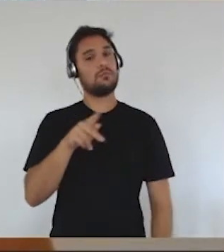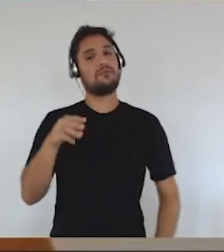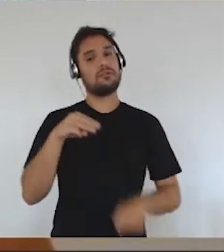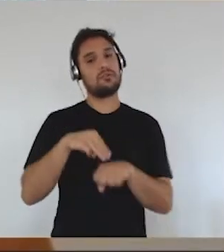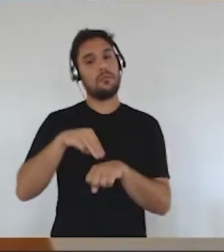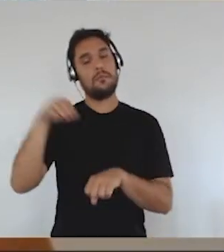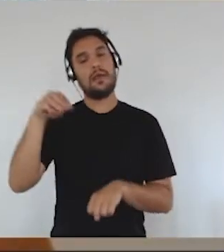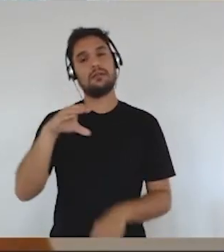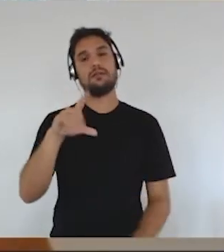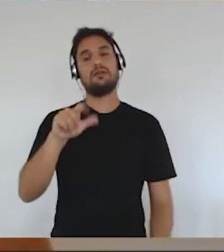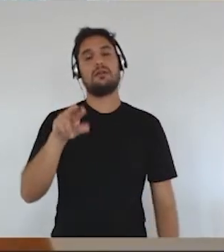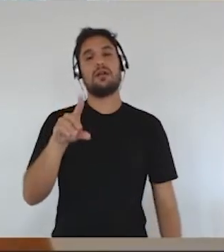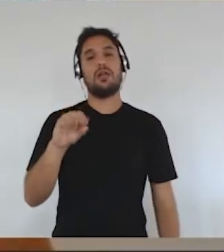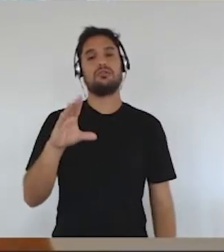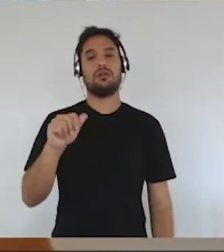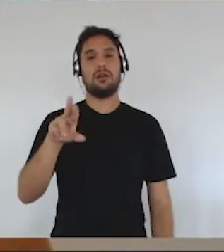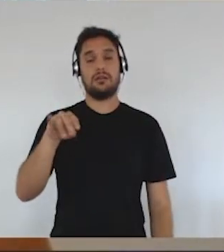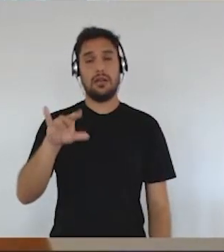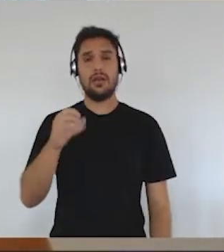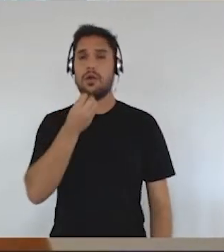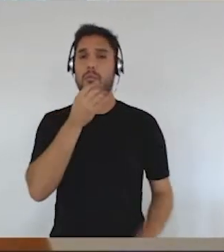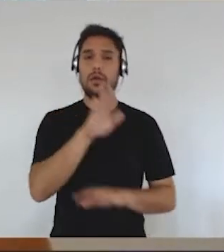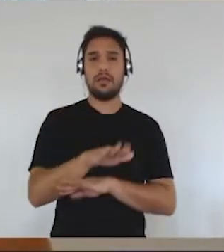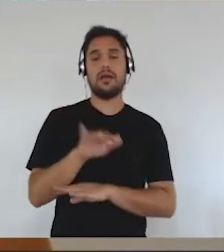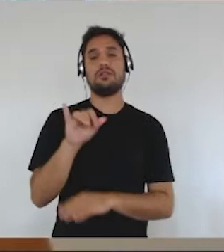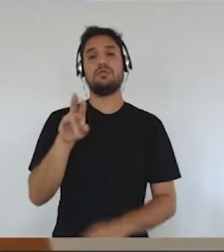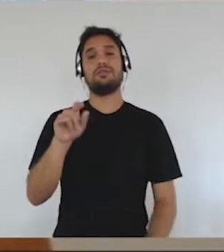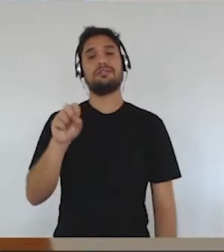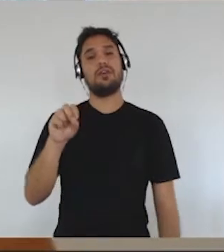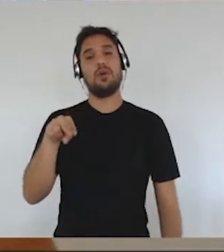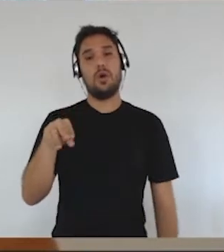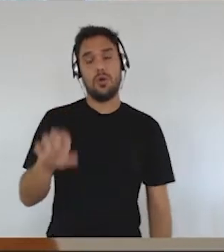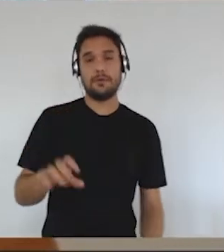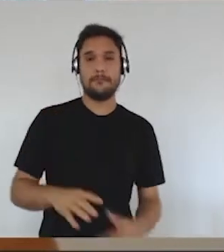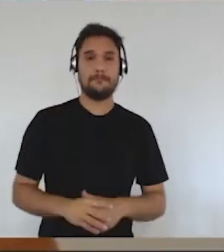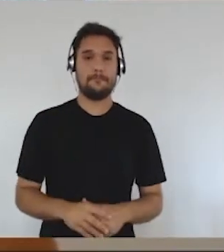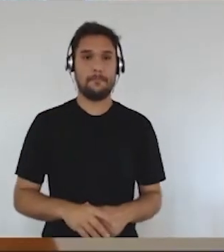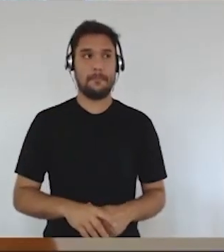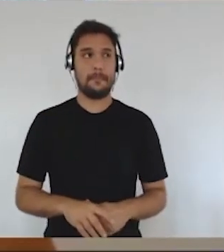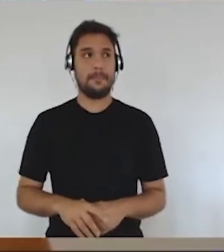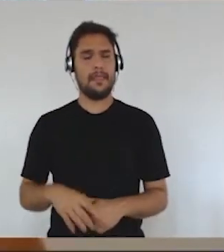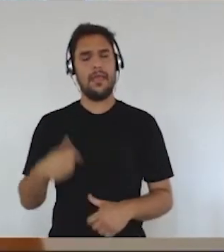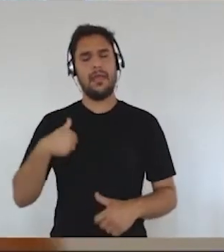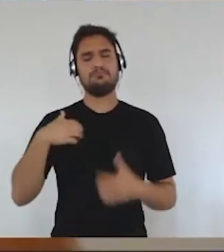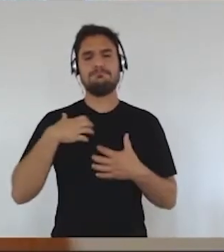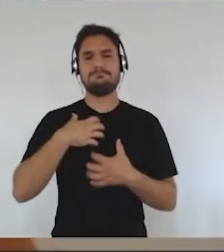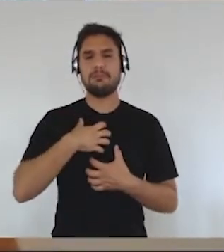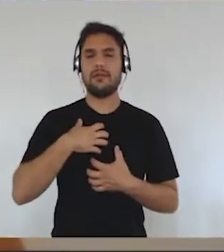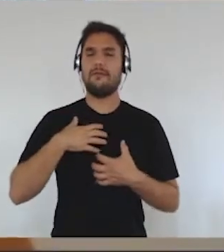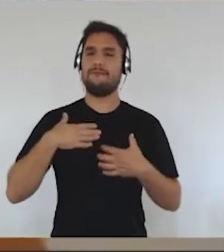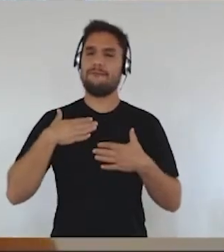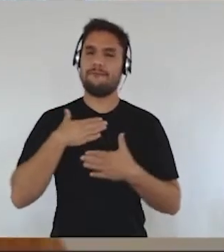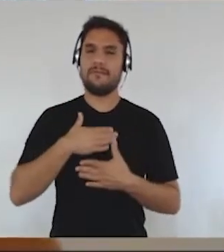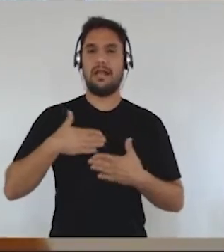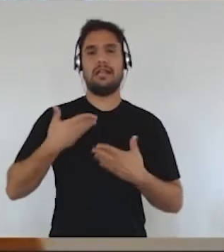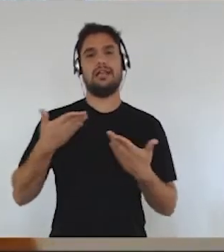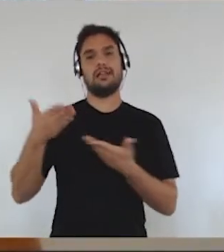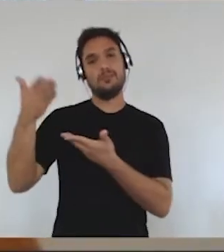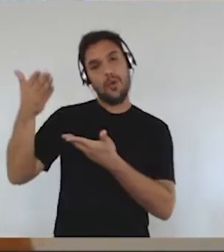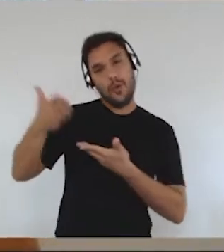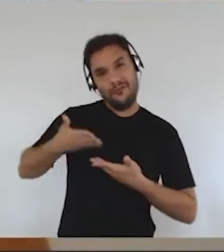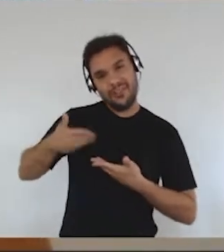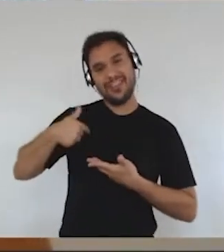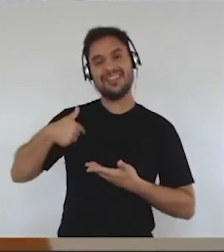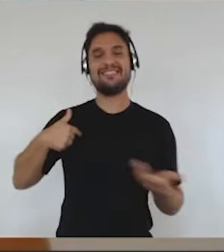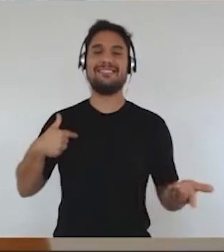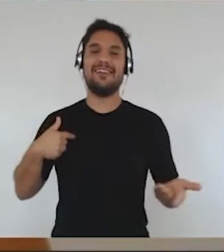mestre, doutor Cláudio Carneiro. Boa tarde, doutor Yuri Sayone. Fico muito feliz com o convite para poder falar